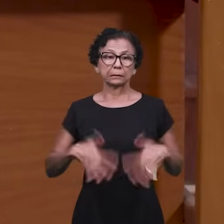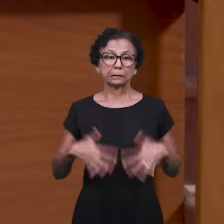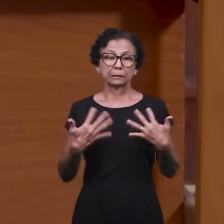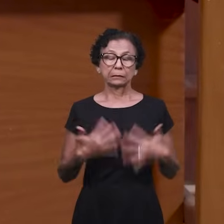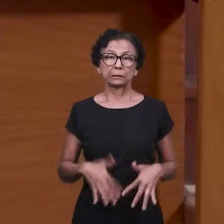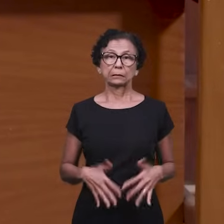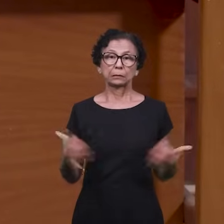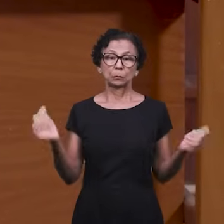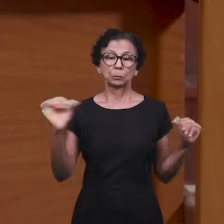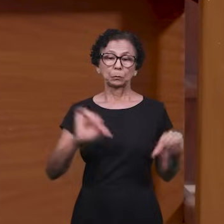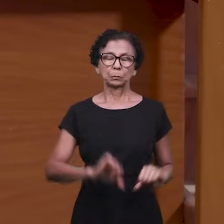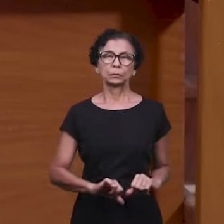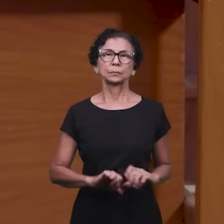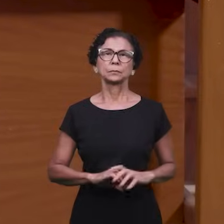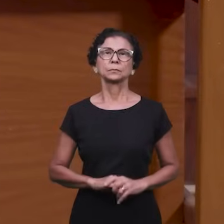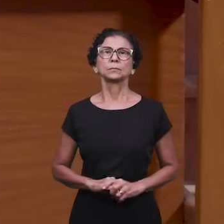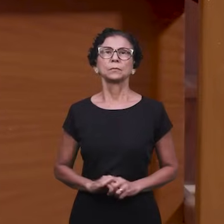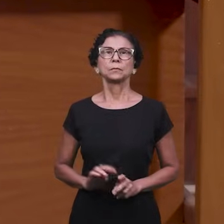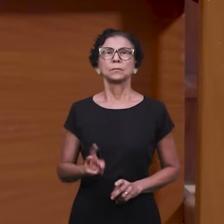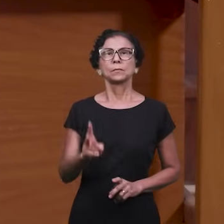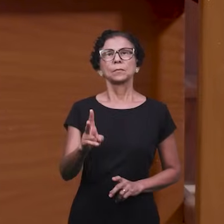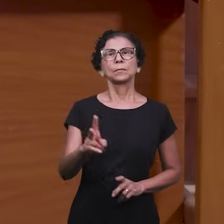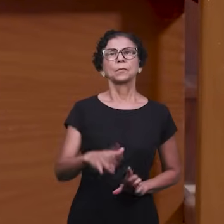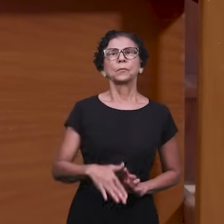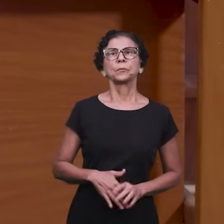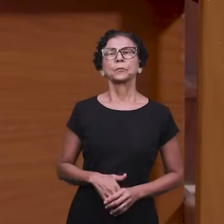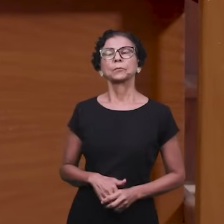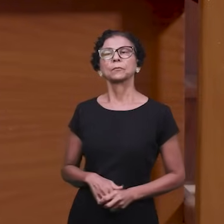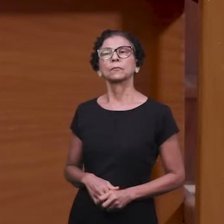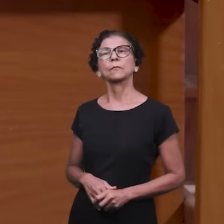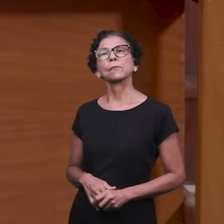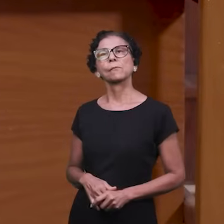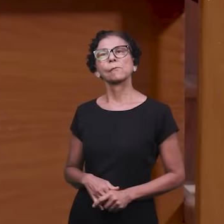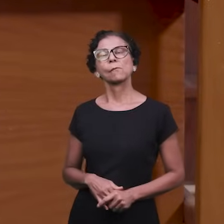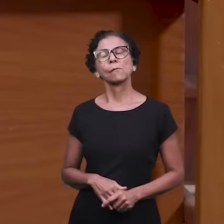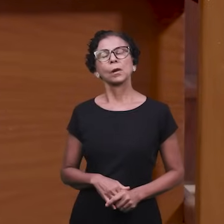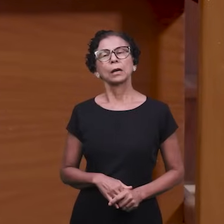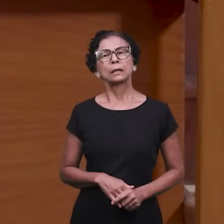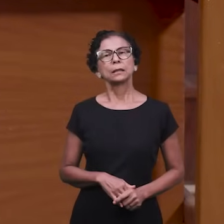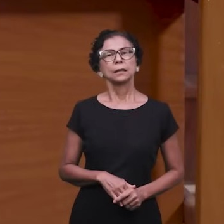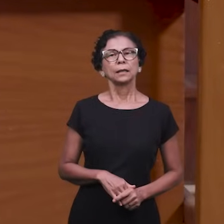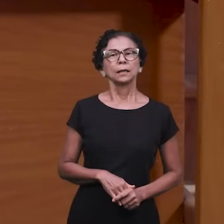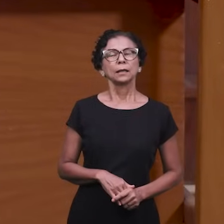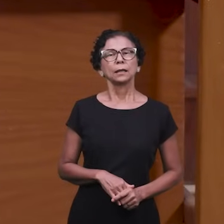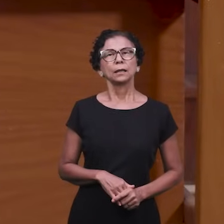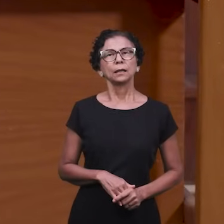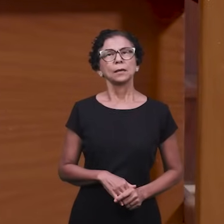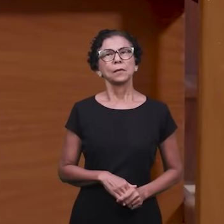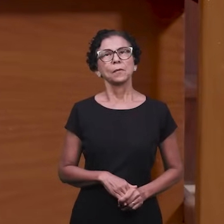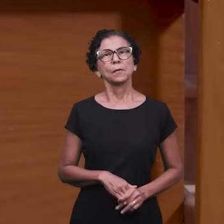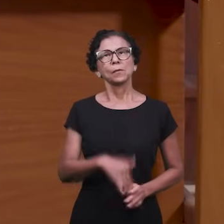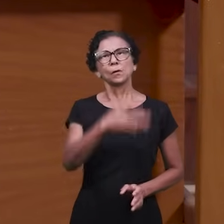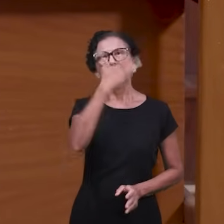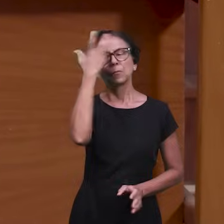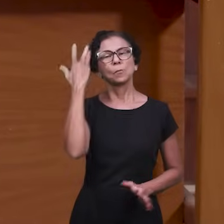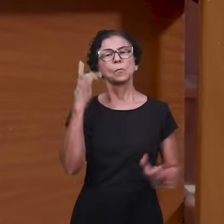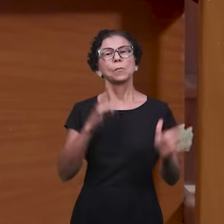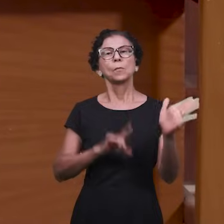Mas vamos lá, Daís, vamos lá. Tá. Então veja bem, se alguém me perguntar, fazer uma abordagem,